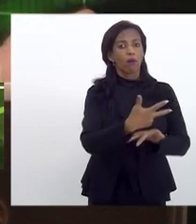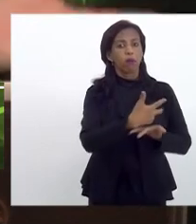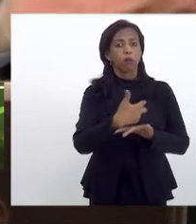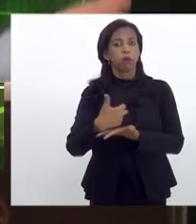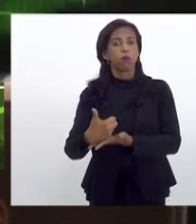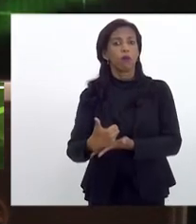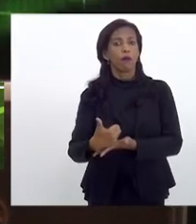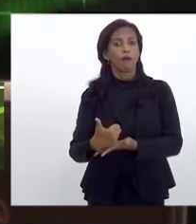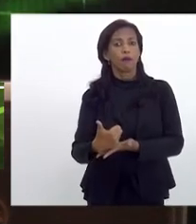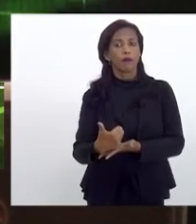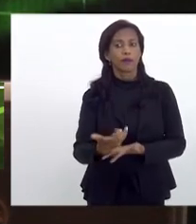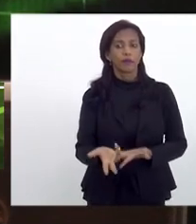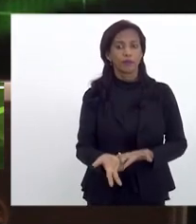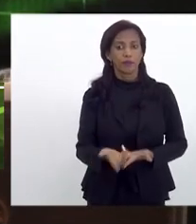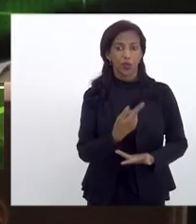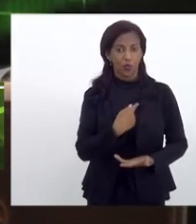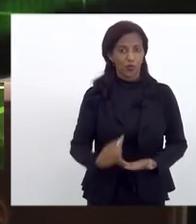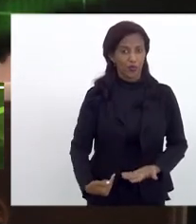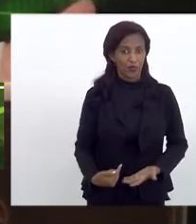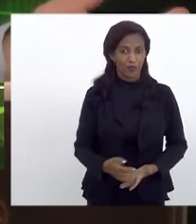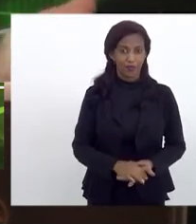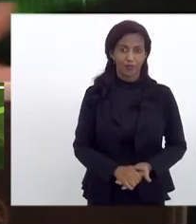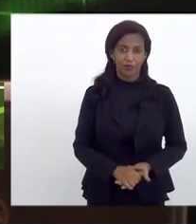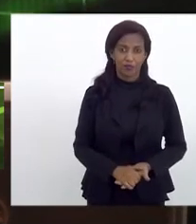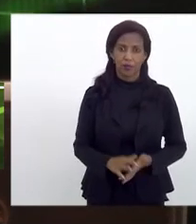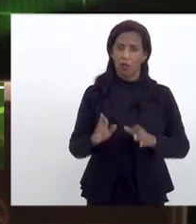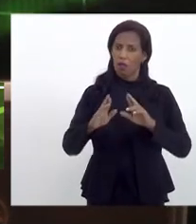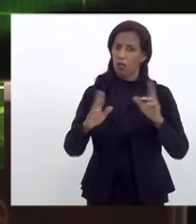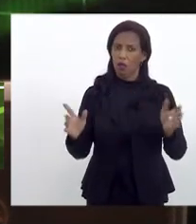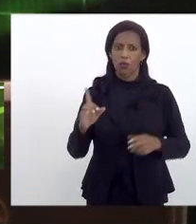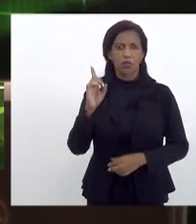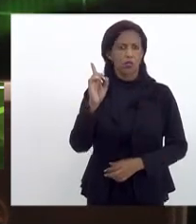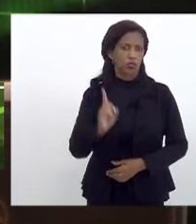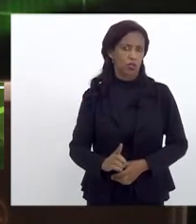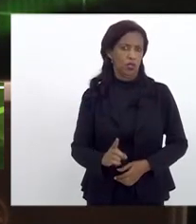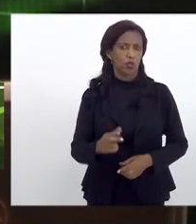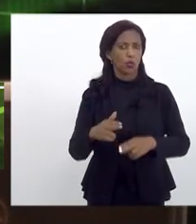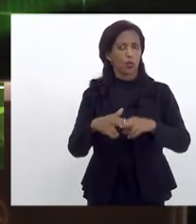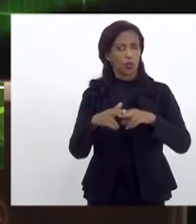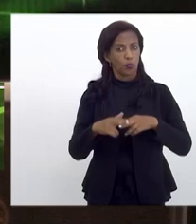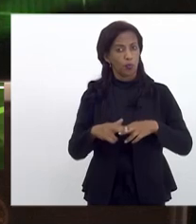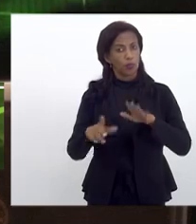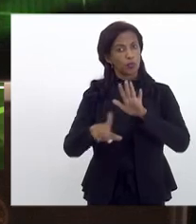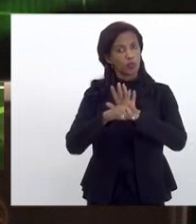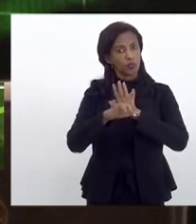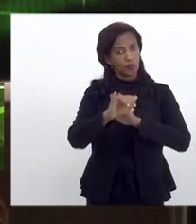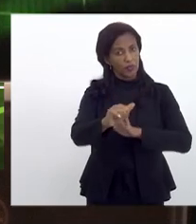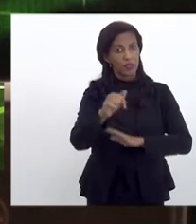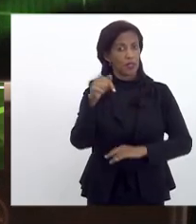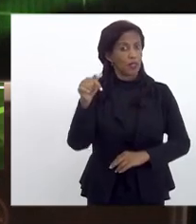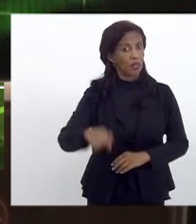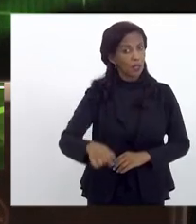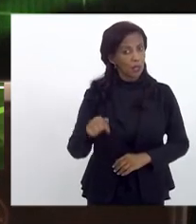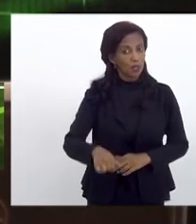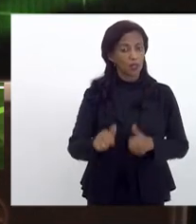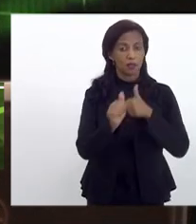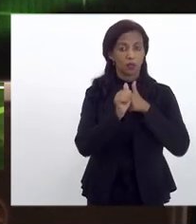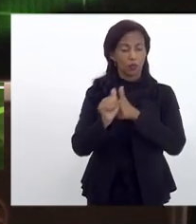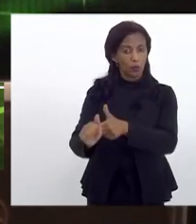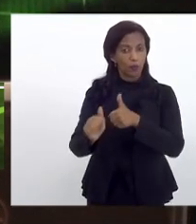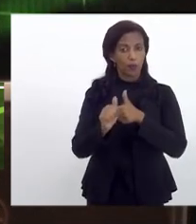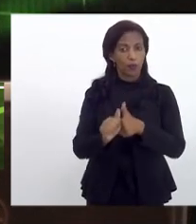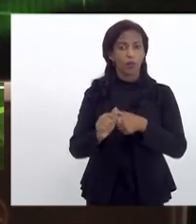contribuições É o governo Isso não é direito Por isso que nós fizemos A lei complementar aqui Fruto desse acompanhamento